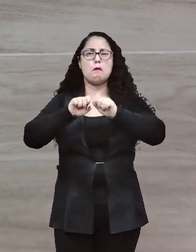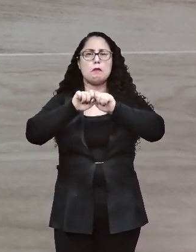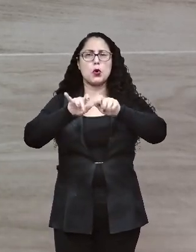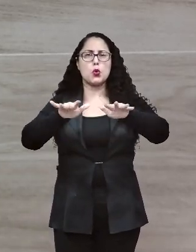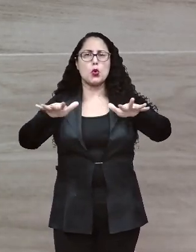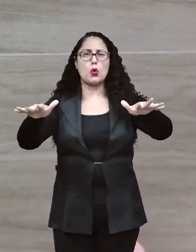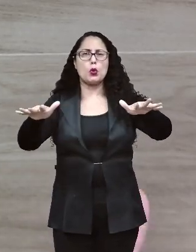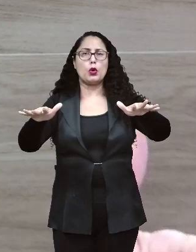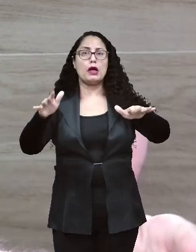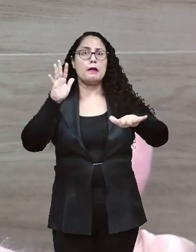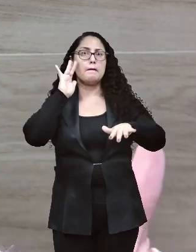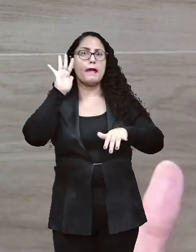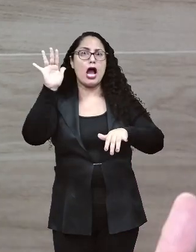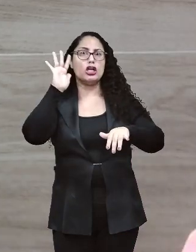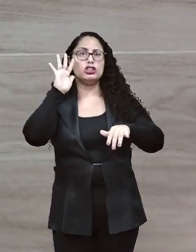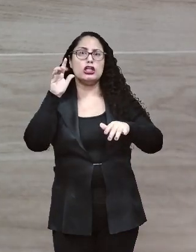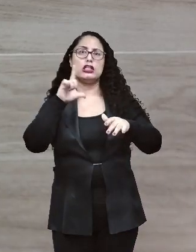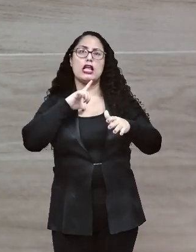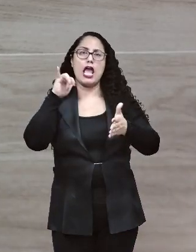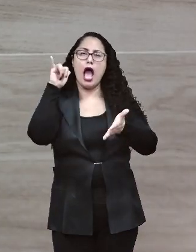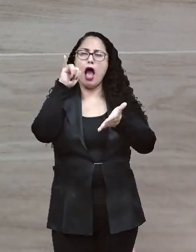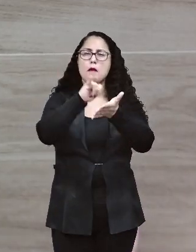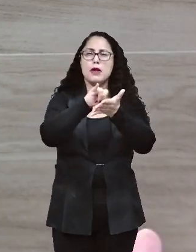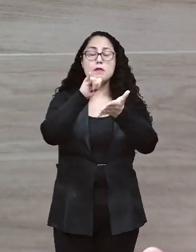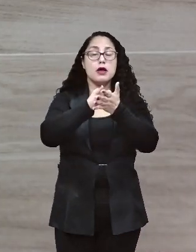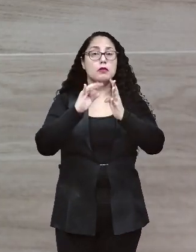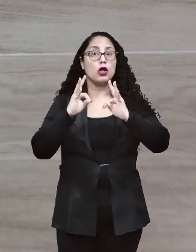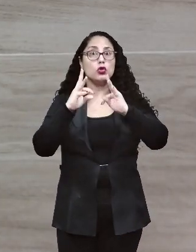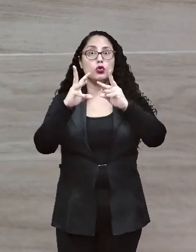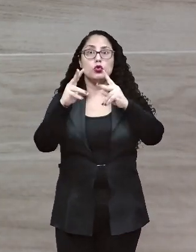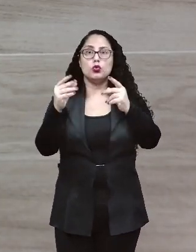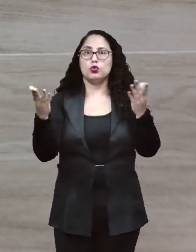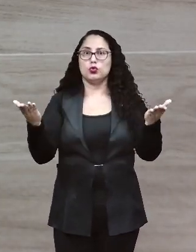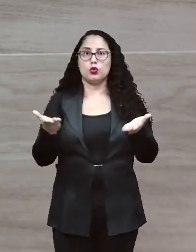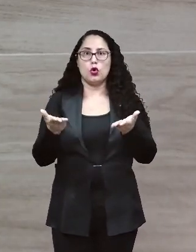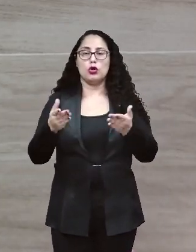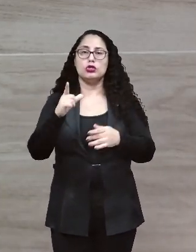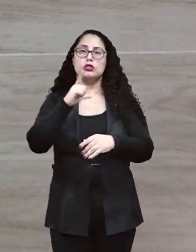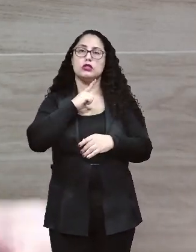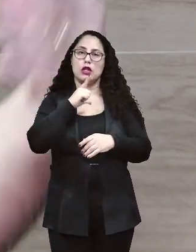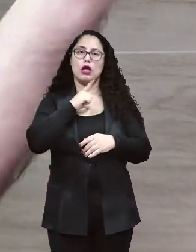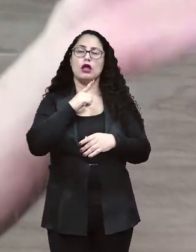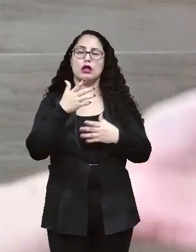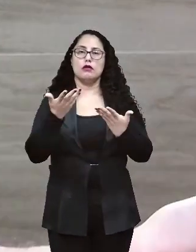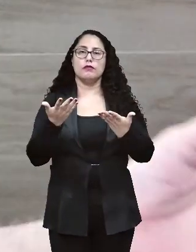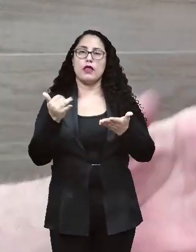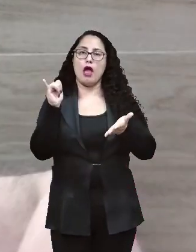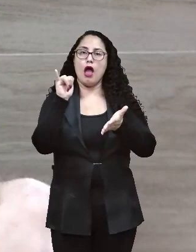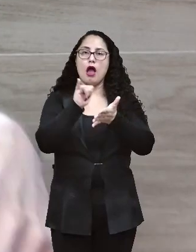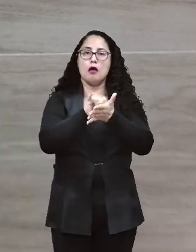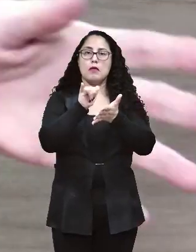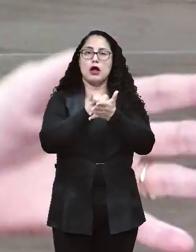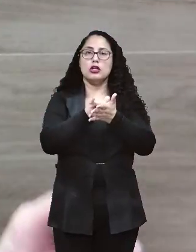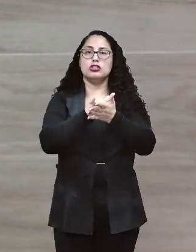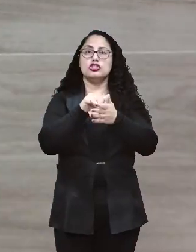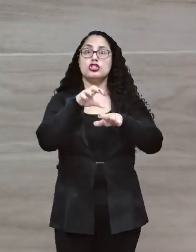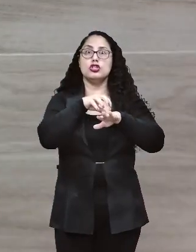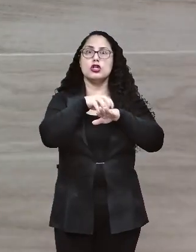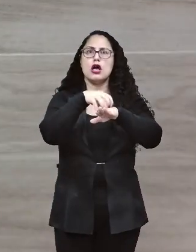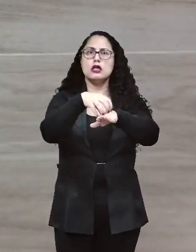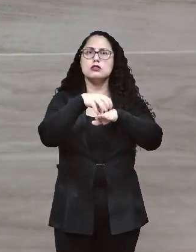se imagina, nós temos aplicativos para tudo hoje. Nós temos aplicativos de